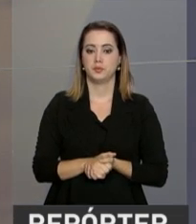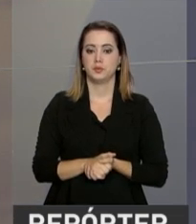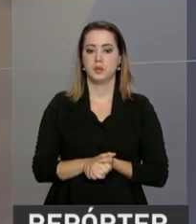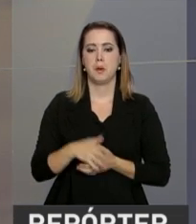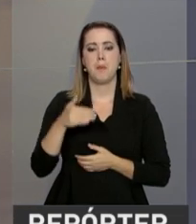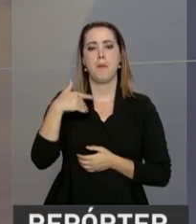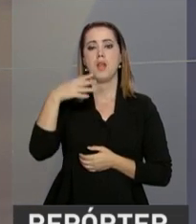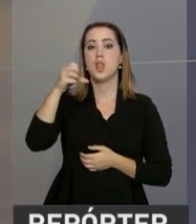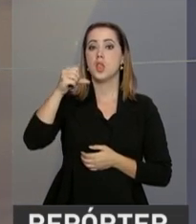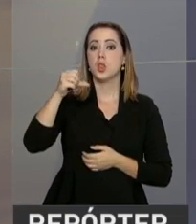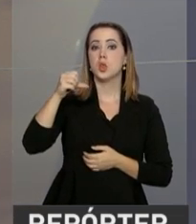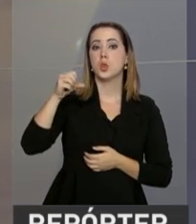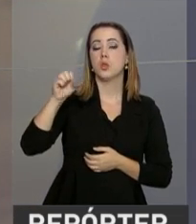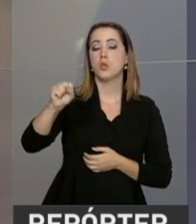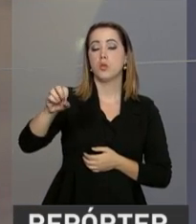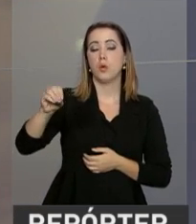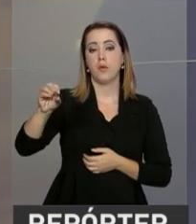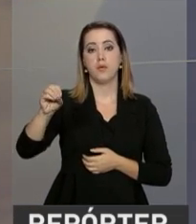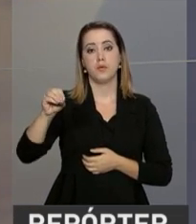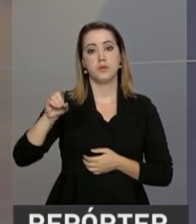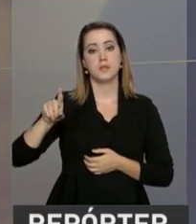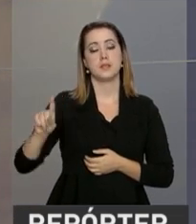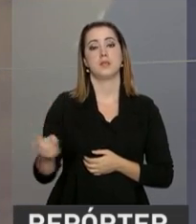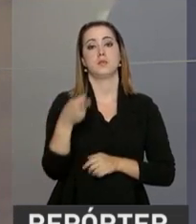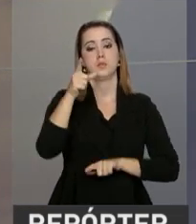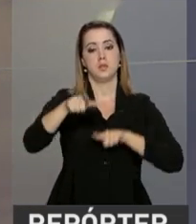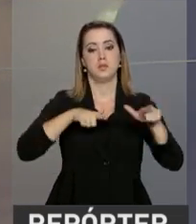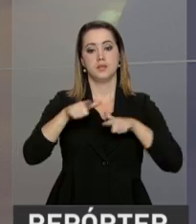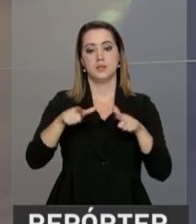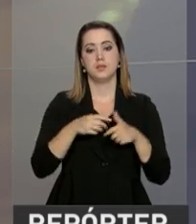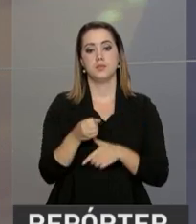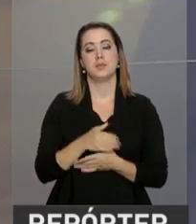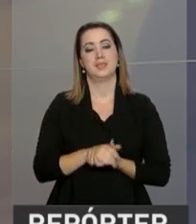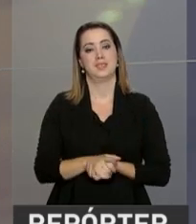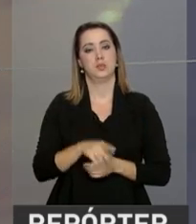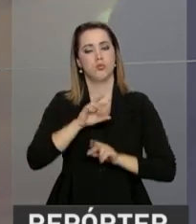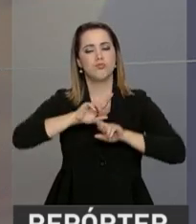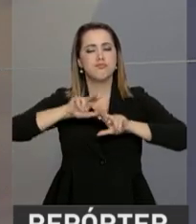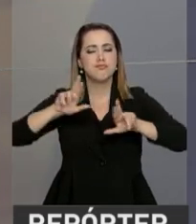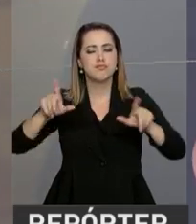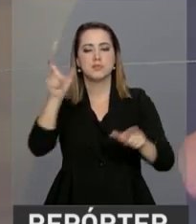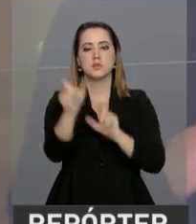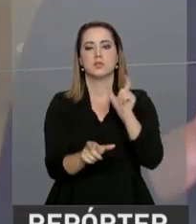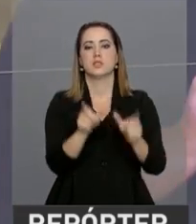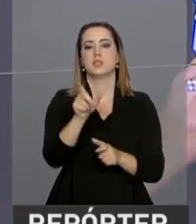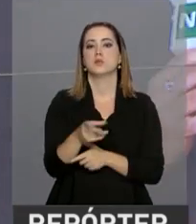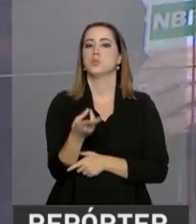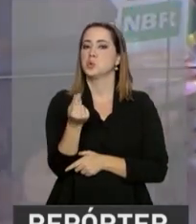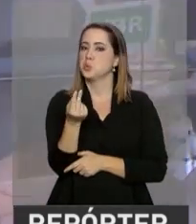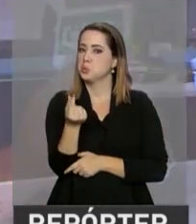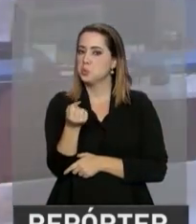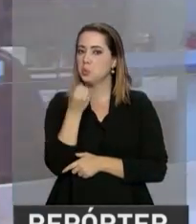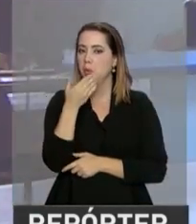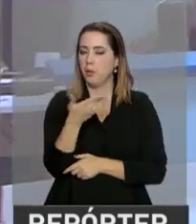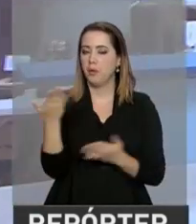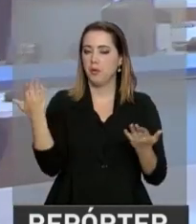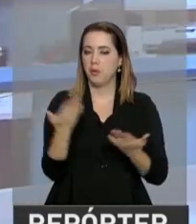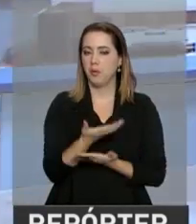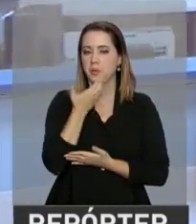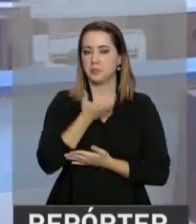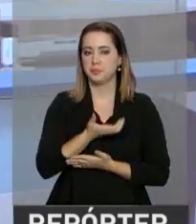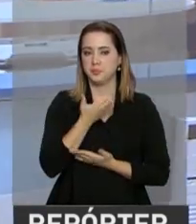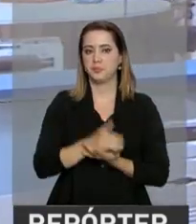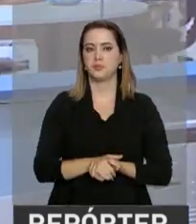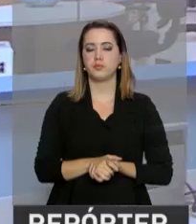de 900 mil trabalhadores é muita gente, é um bom dinheiro, né, para o fim do ano. Obrigado aí pelas suas informações, boa noite para você.